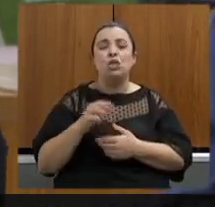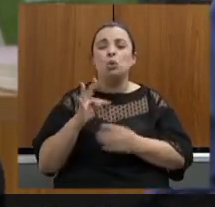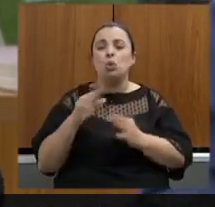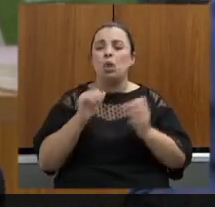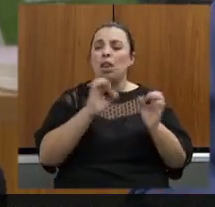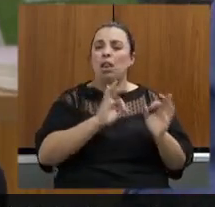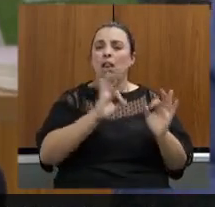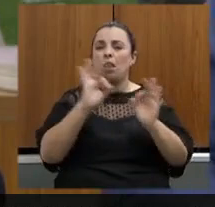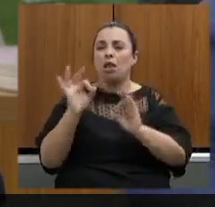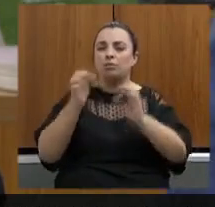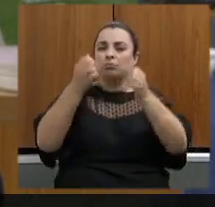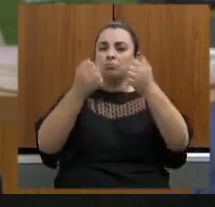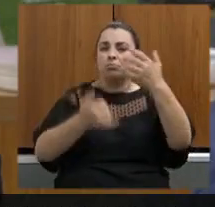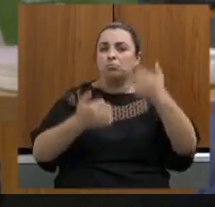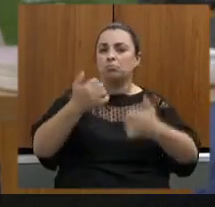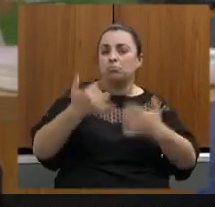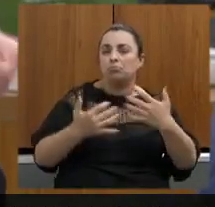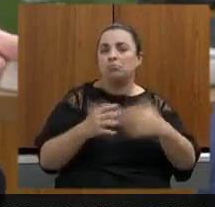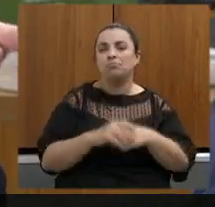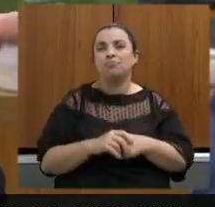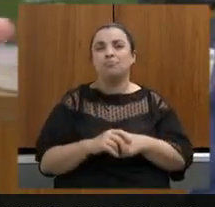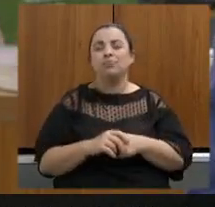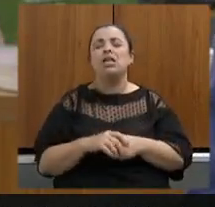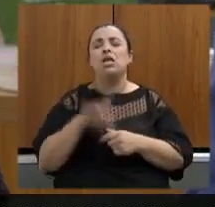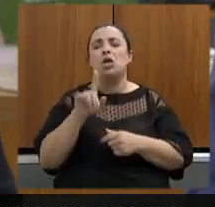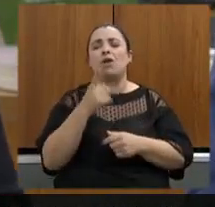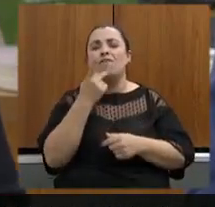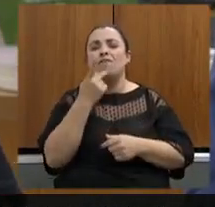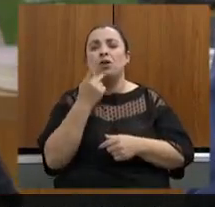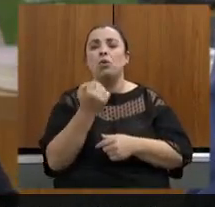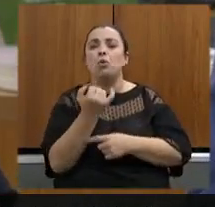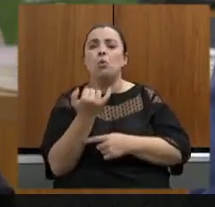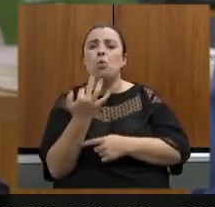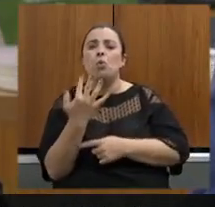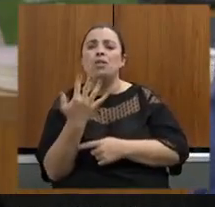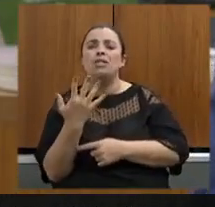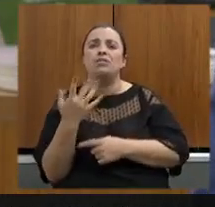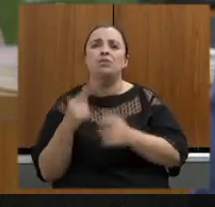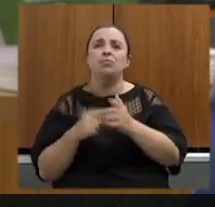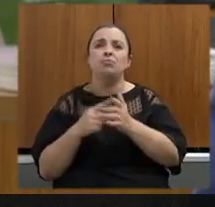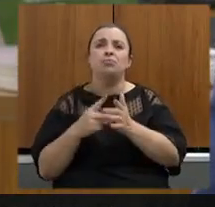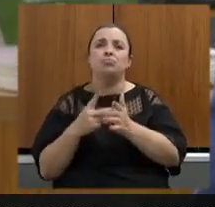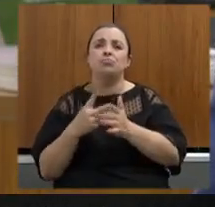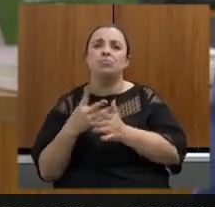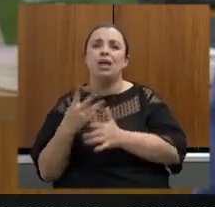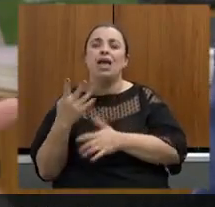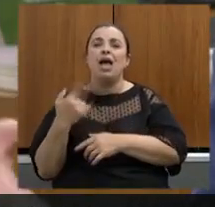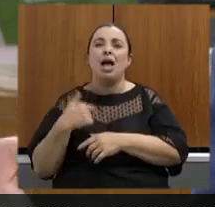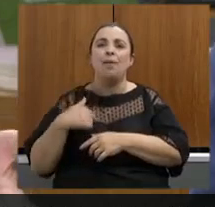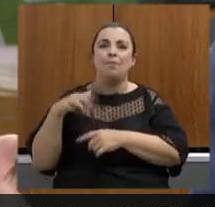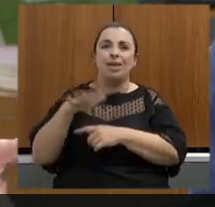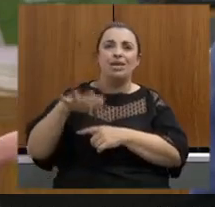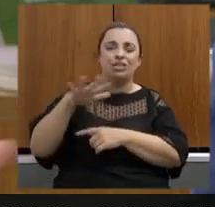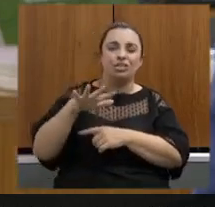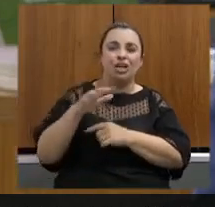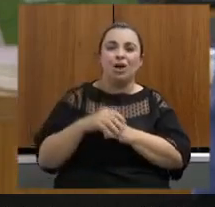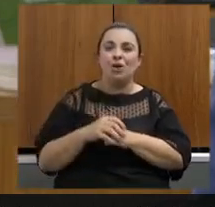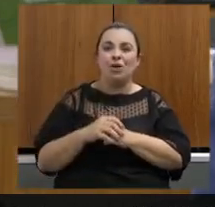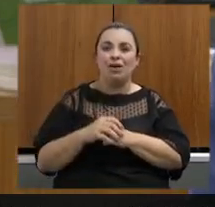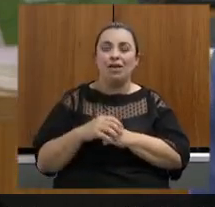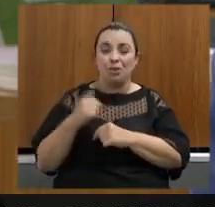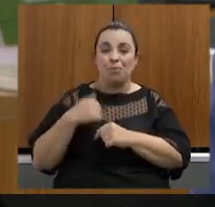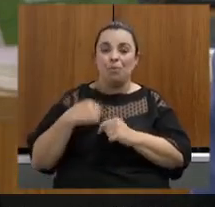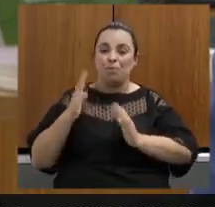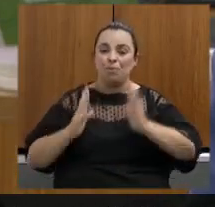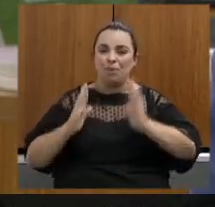Quantas vezes a minha eu e o meu mandato foi atingido aqui atingido positivamente